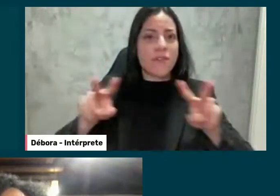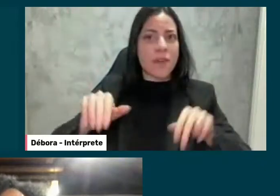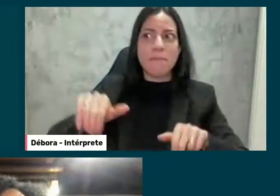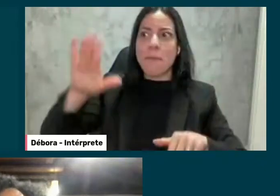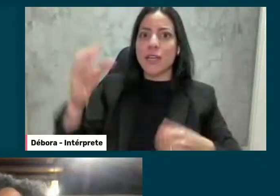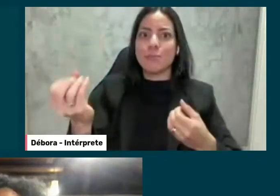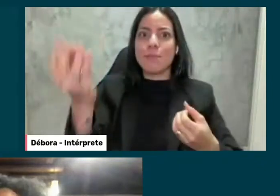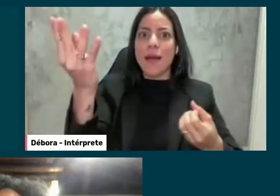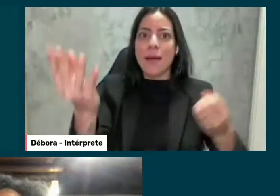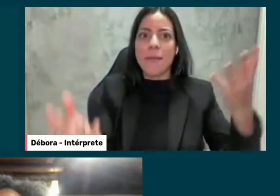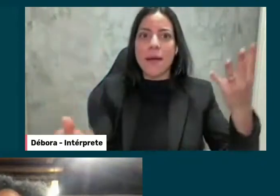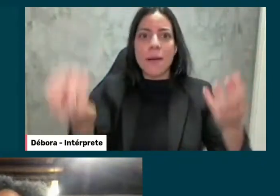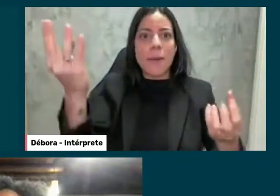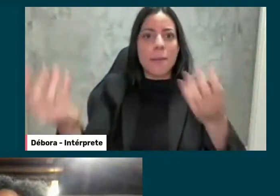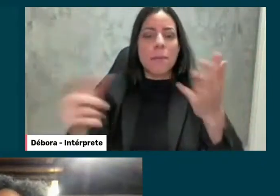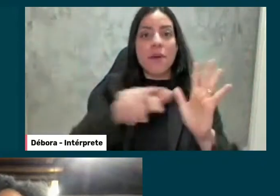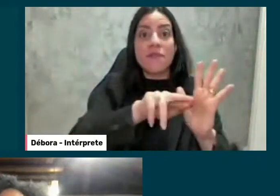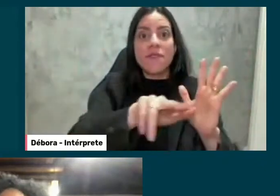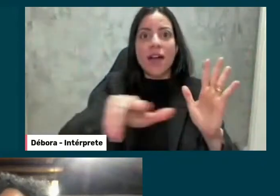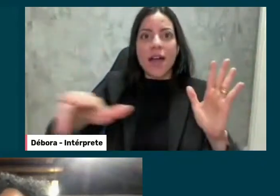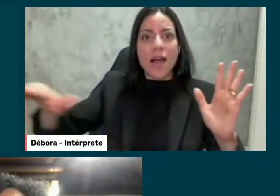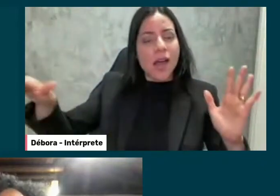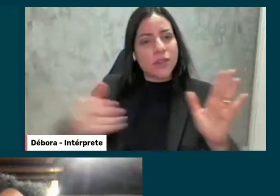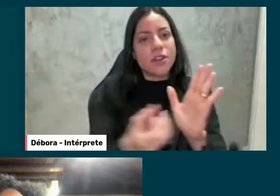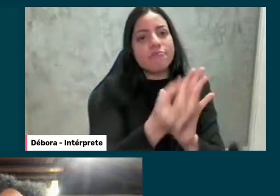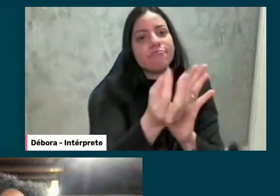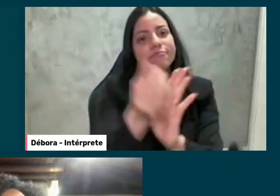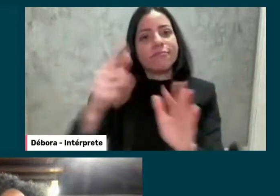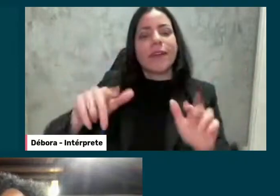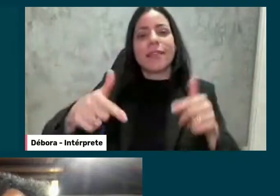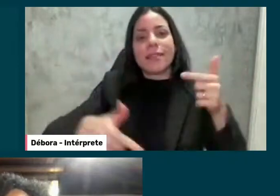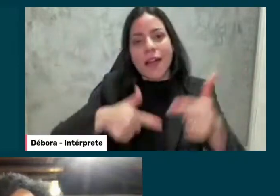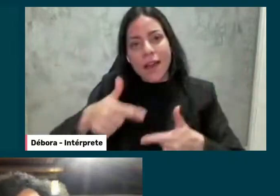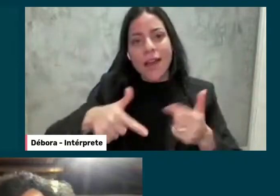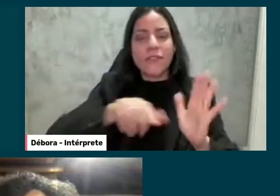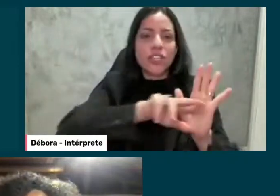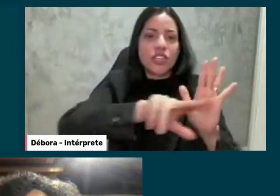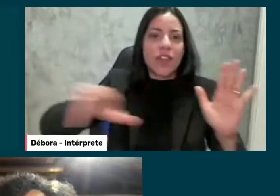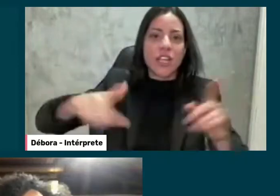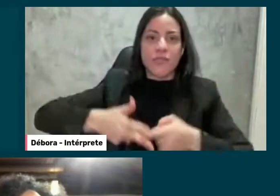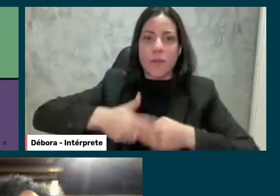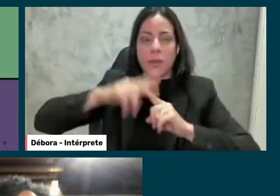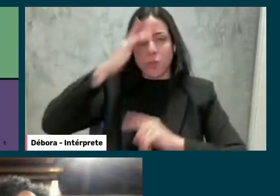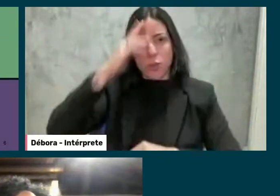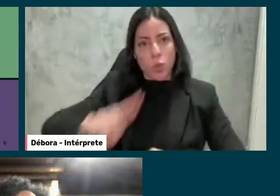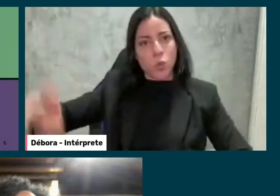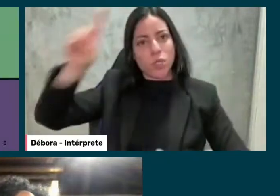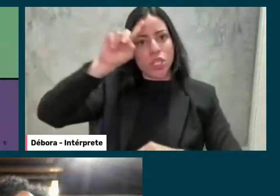presente internamente ali nas tarefas e nas ferramentas que as pessoas usam no seu dia a dia.